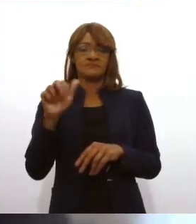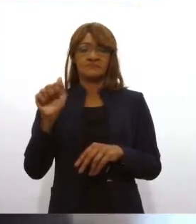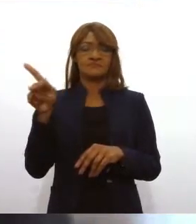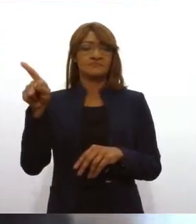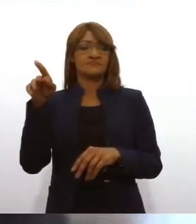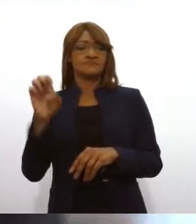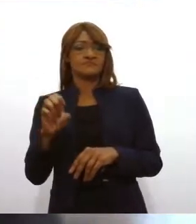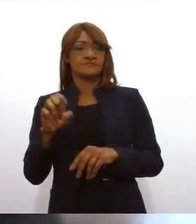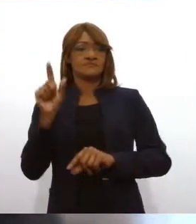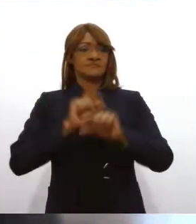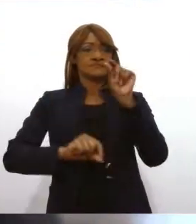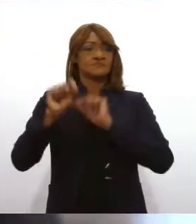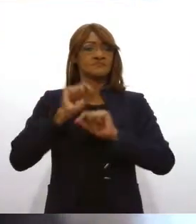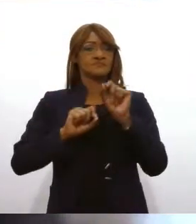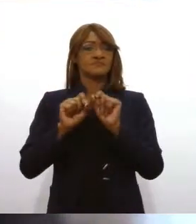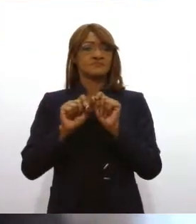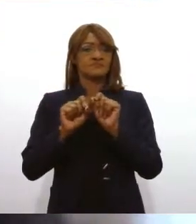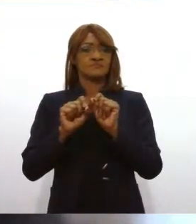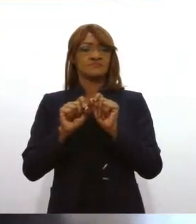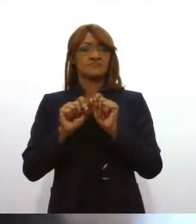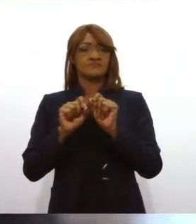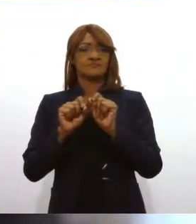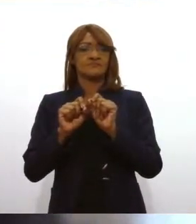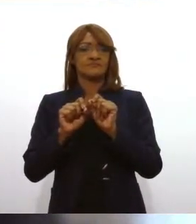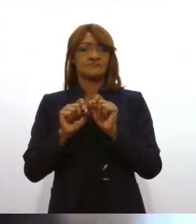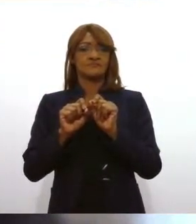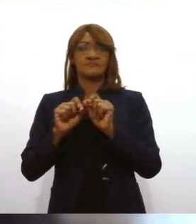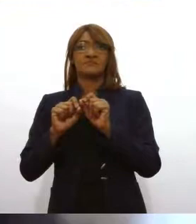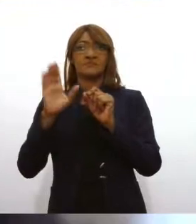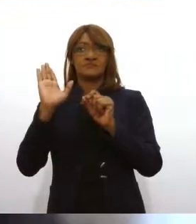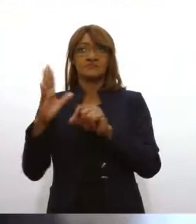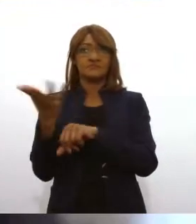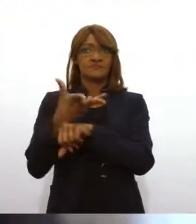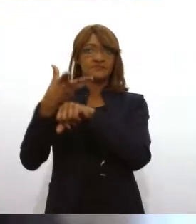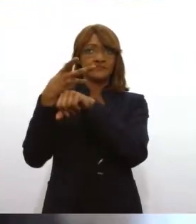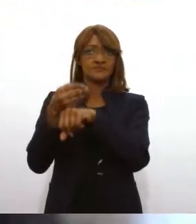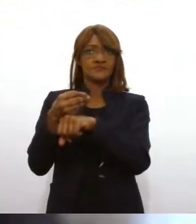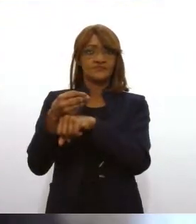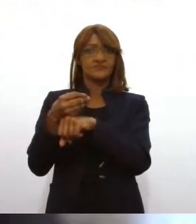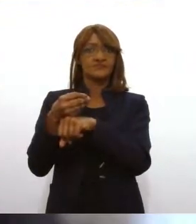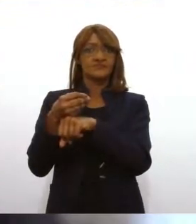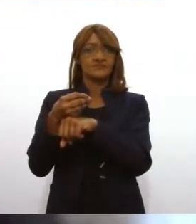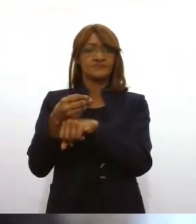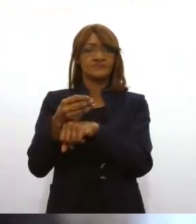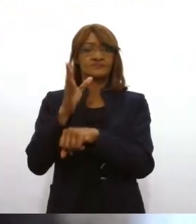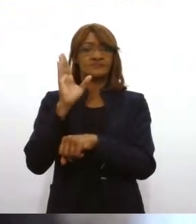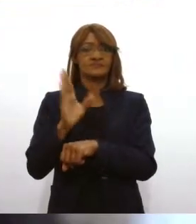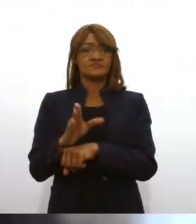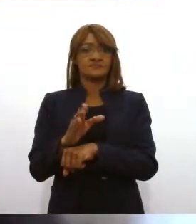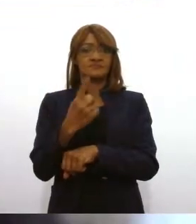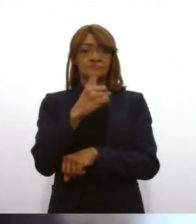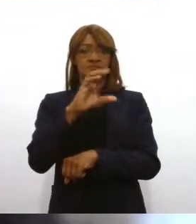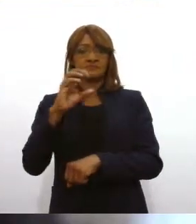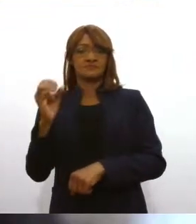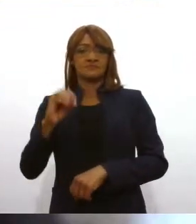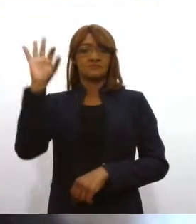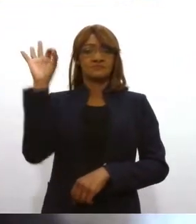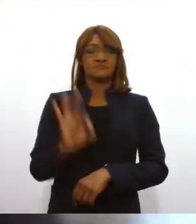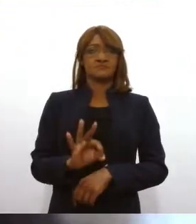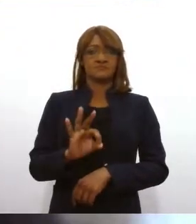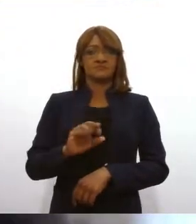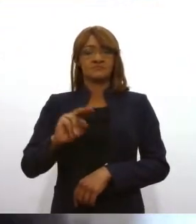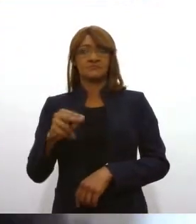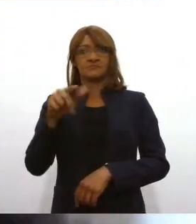de coerência, por exemplo, entre igreja, que já está numa capacidade praticamente completa, 100%, se não tiver, está em 70%, salvo